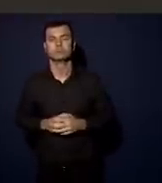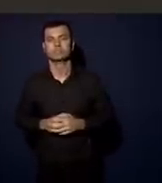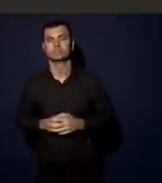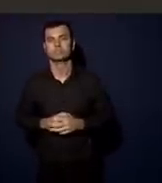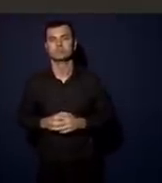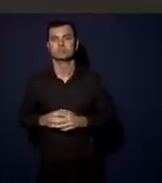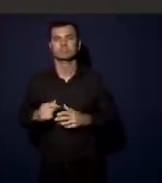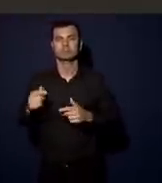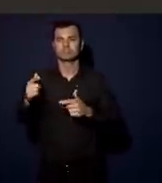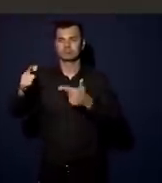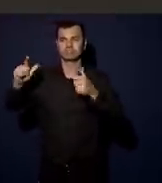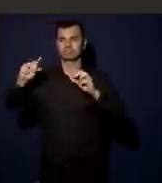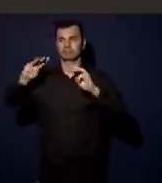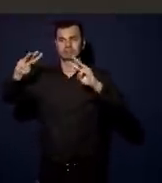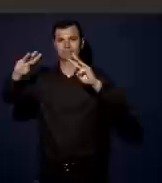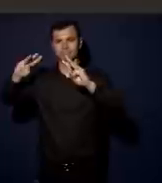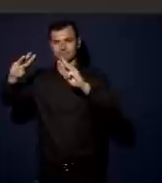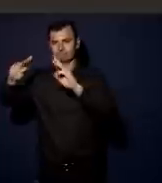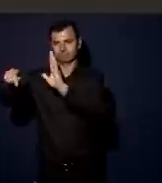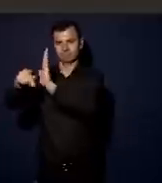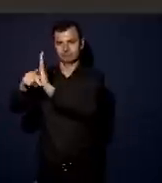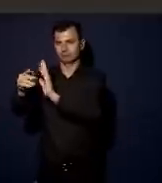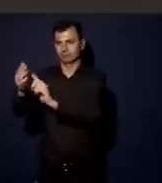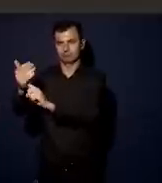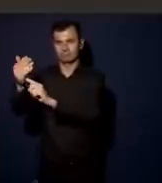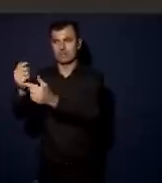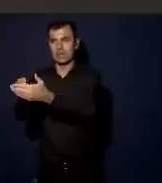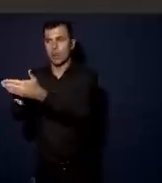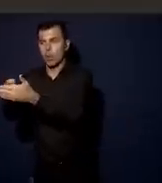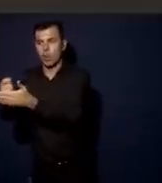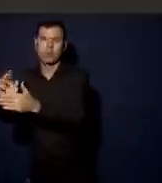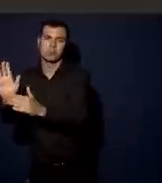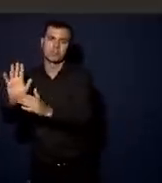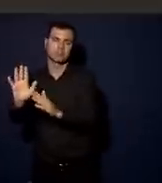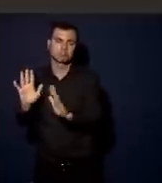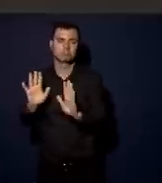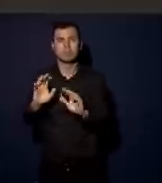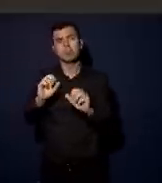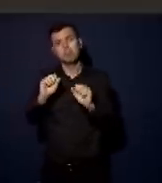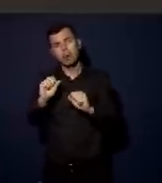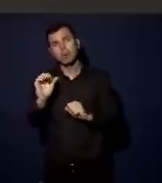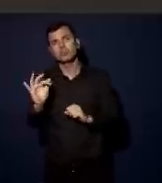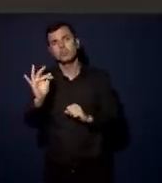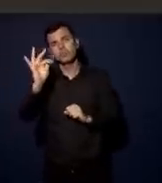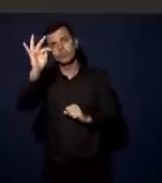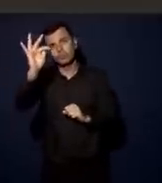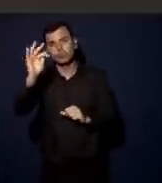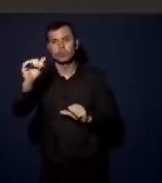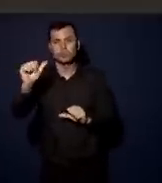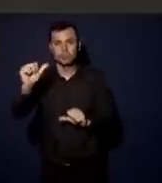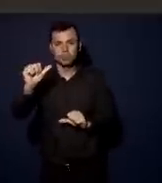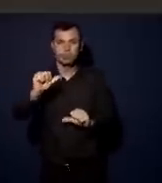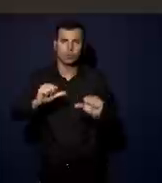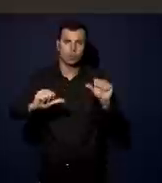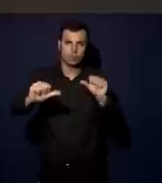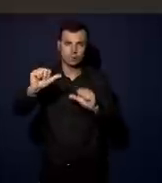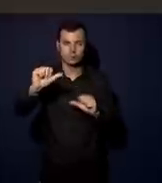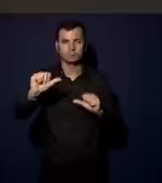Market share mas não quer dizer que no futuro a coisa não possa mudar e a gente não esteja